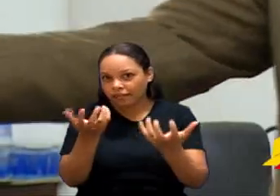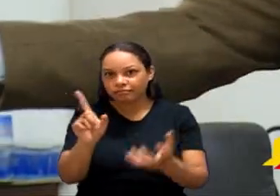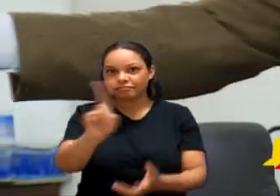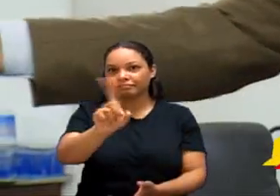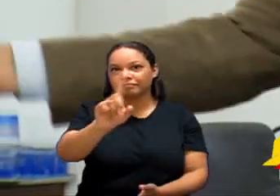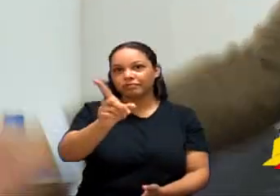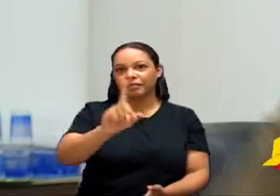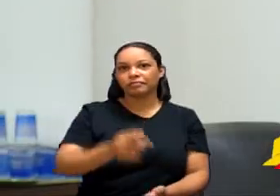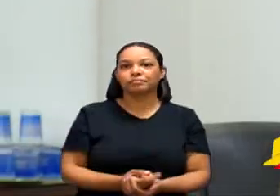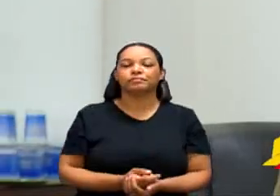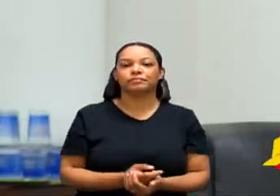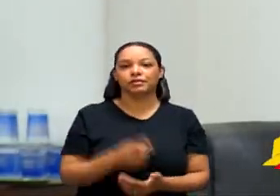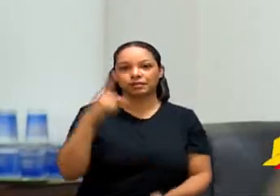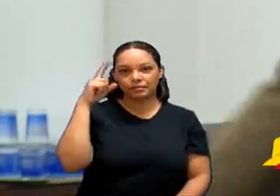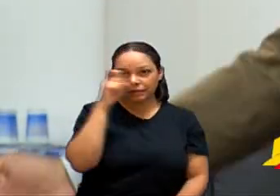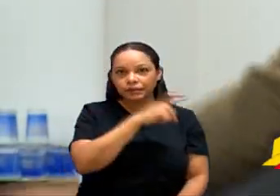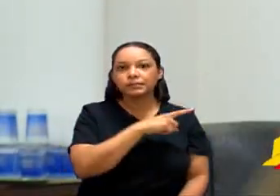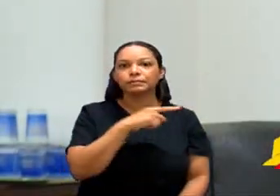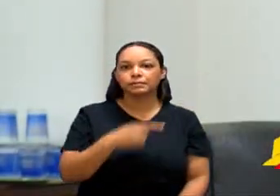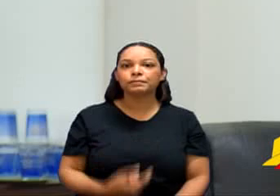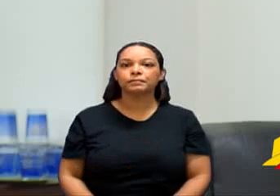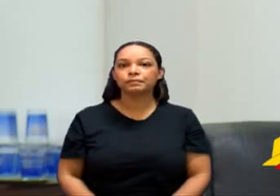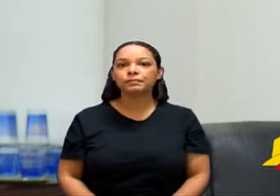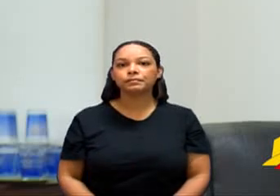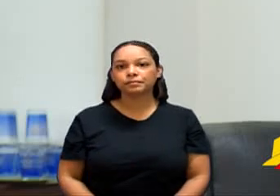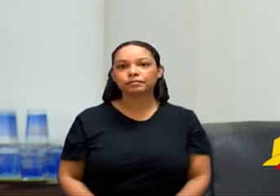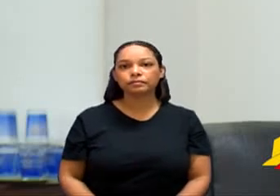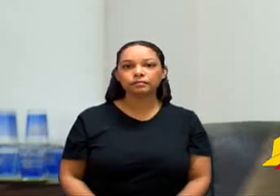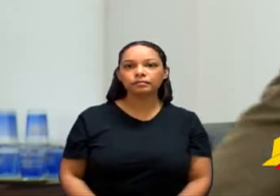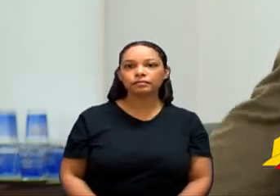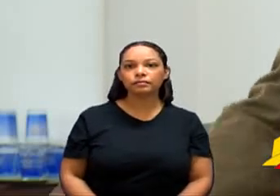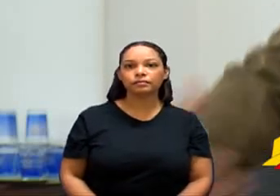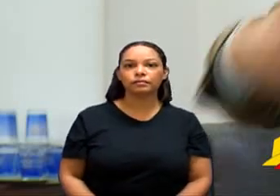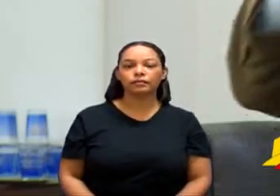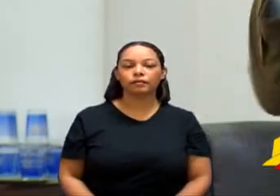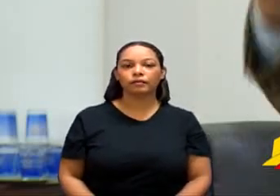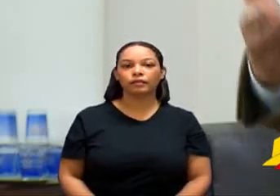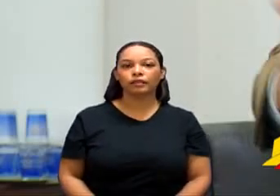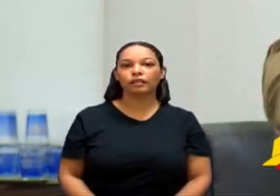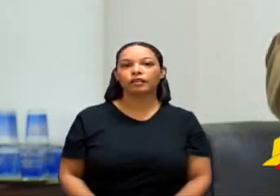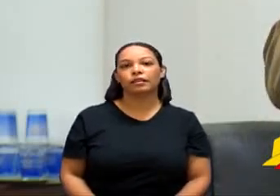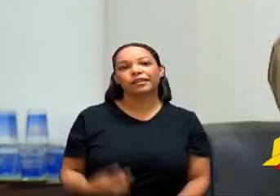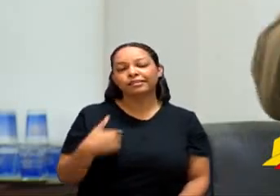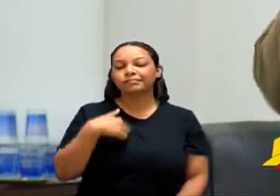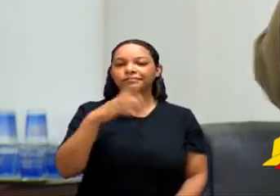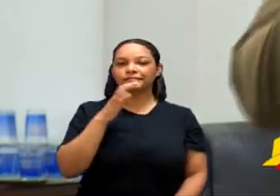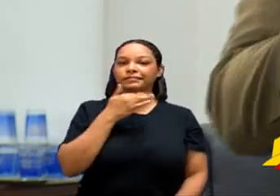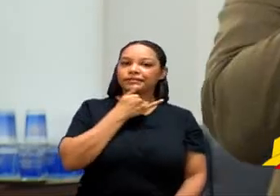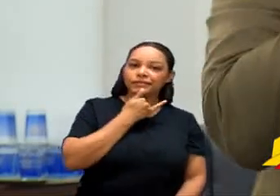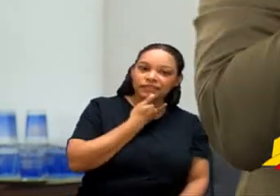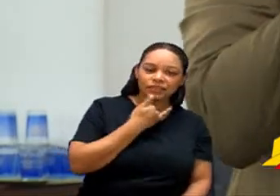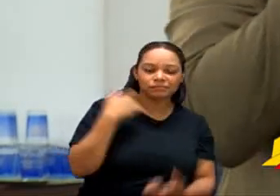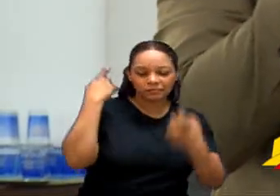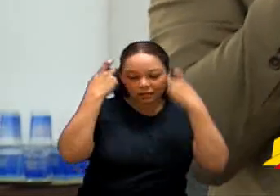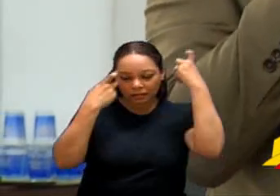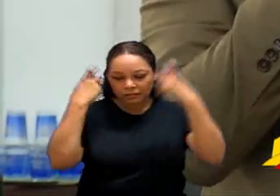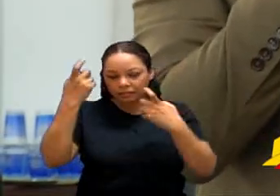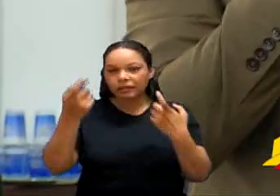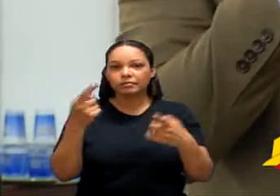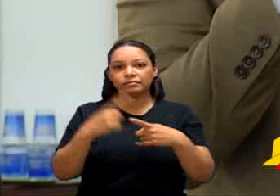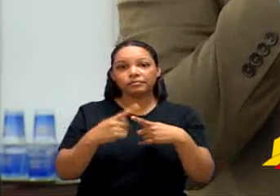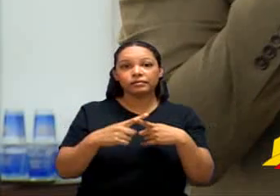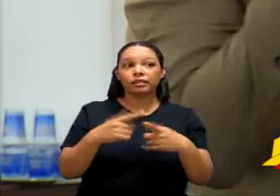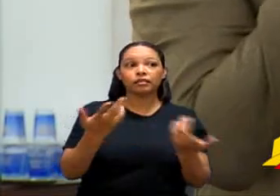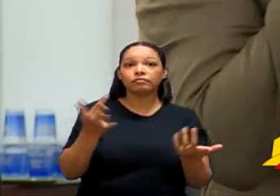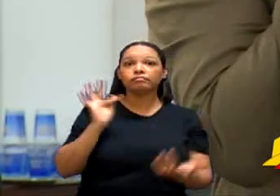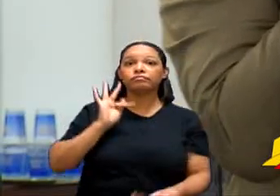são importantes. Então, é uma coisa assim que a gente fica até entristecido e até preocupado, né, que daqui uns dias